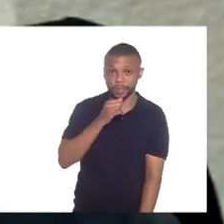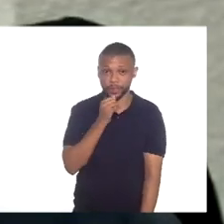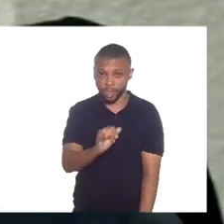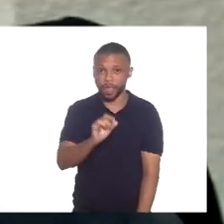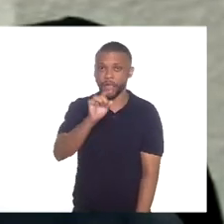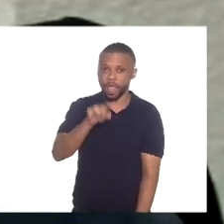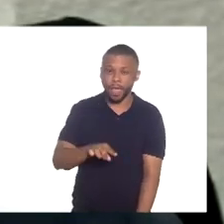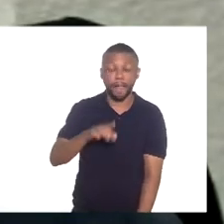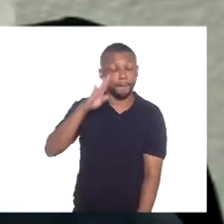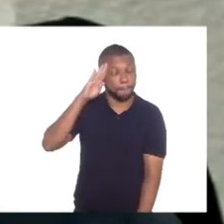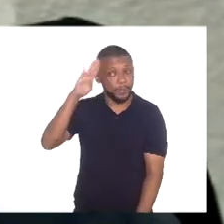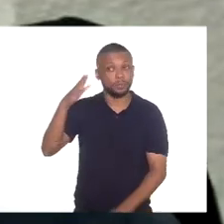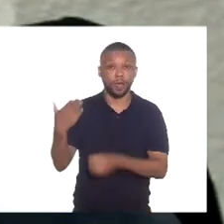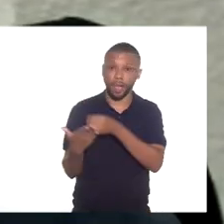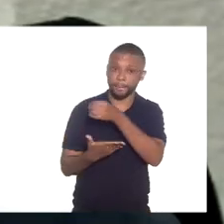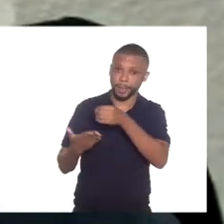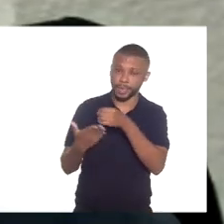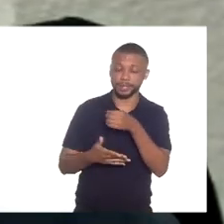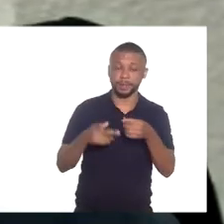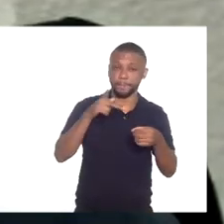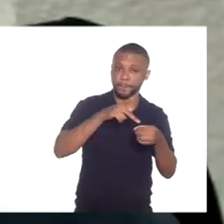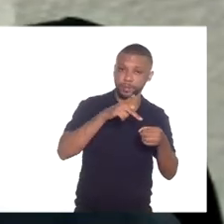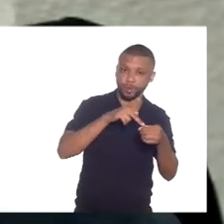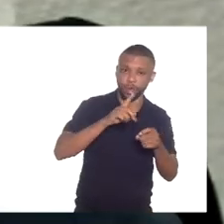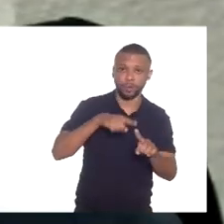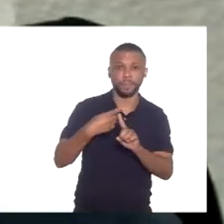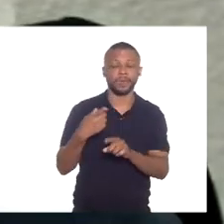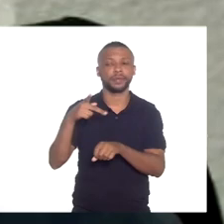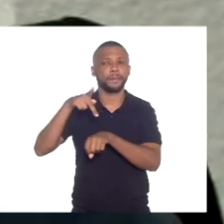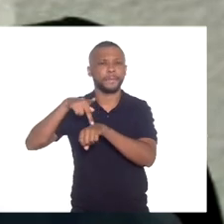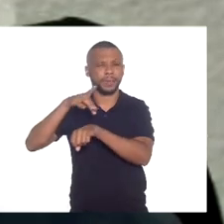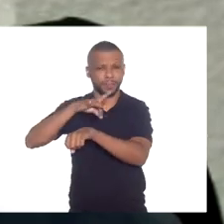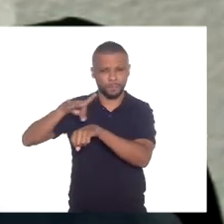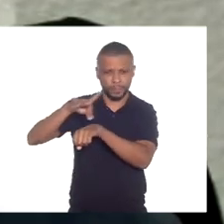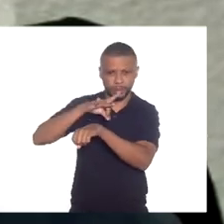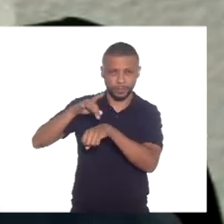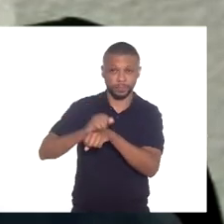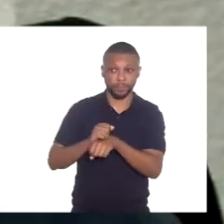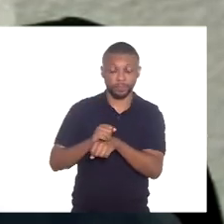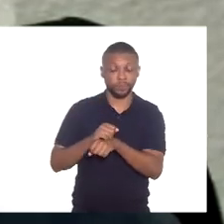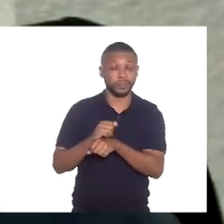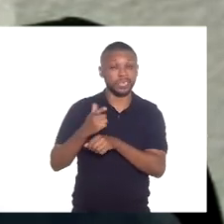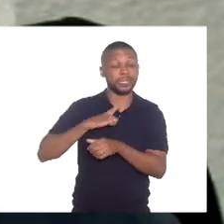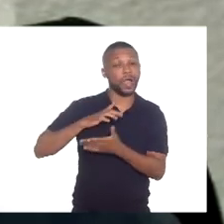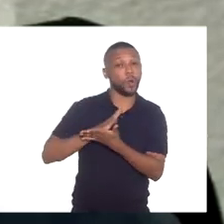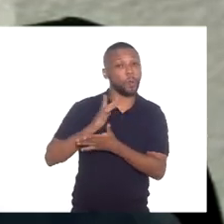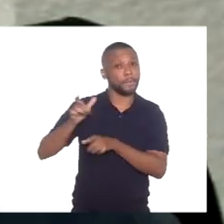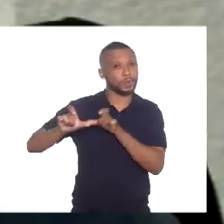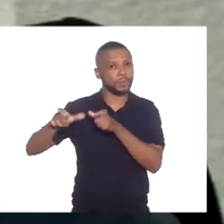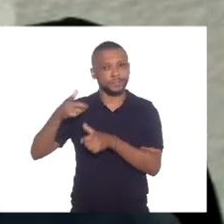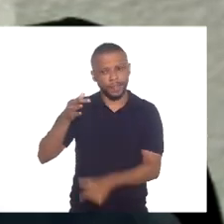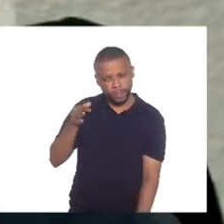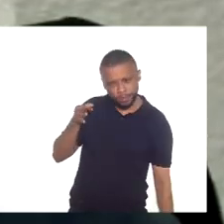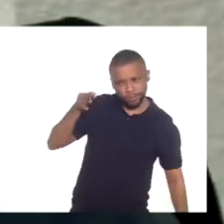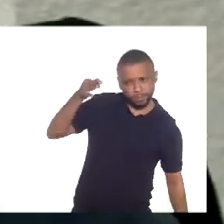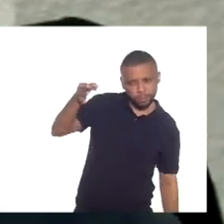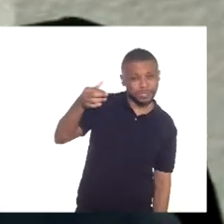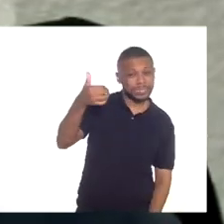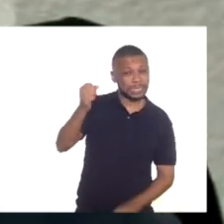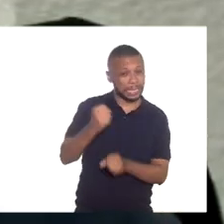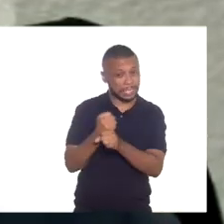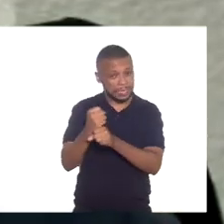carvão. Então, tem gente que diz que daqui a 10 anos o petróleo já não vai valer nada e que é melhor vender o petróleo